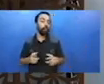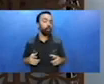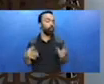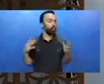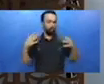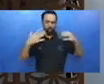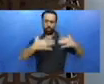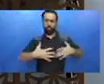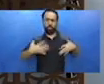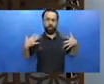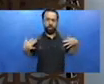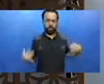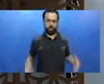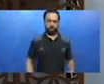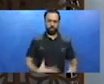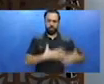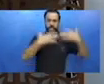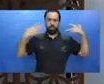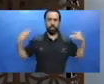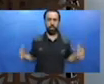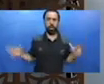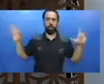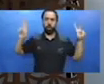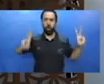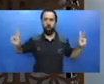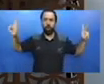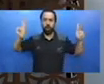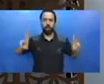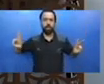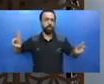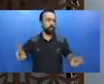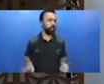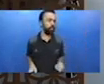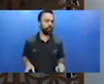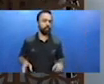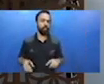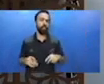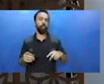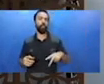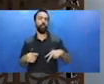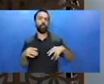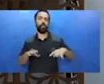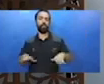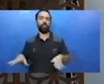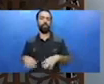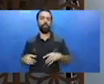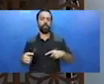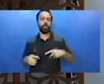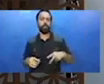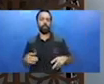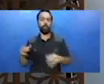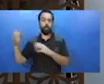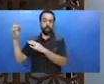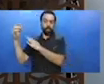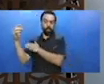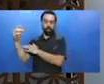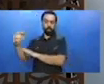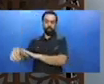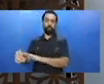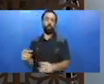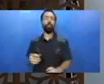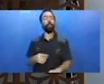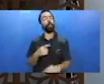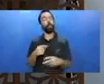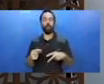que completo? Porque ele envolve movimentações de braço, movimentações de perna e movimentações corporais por completo, né?